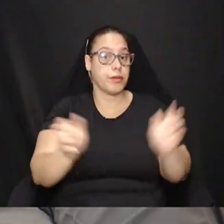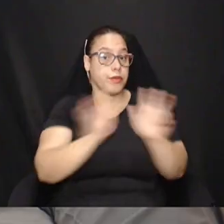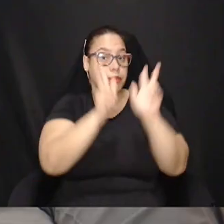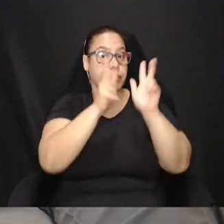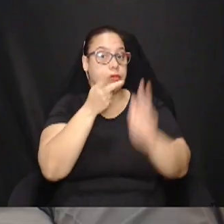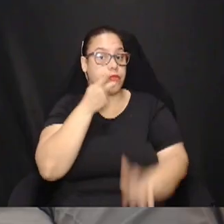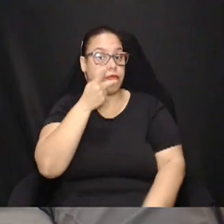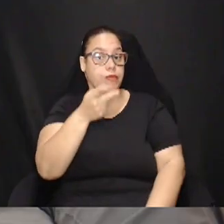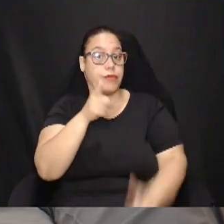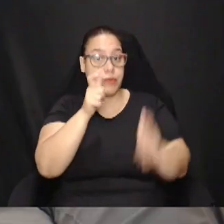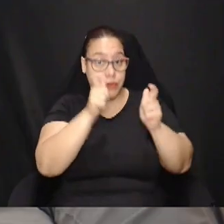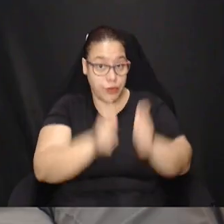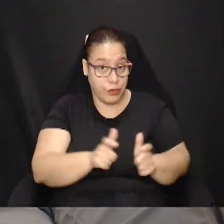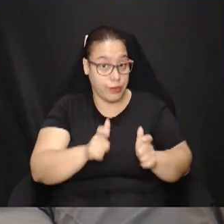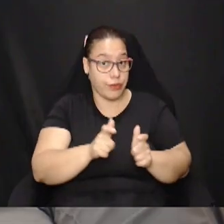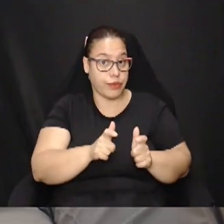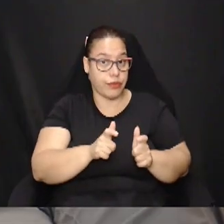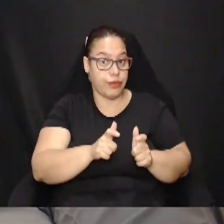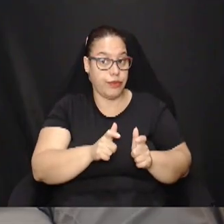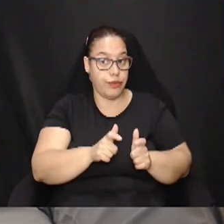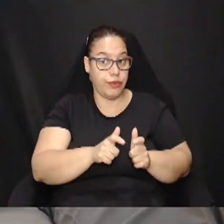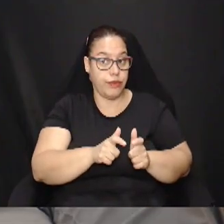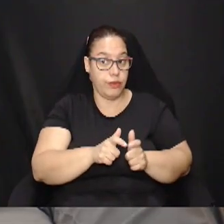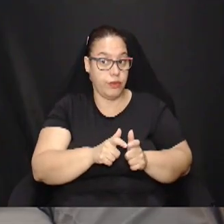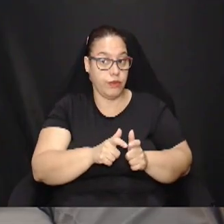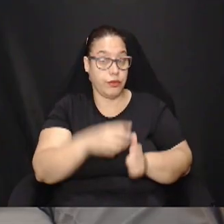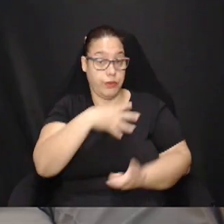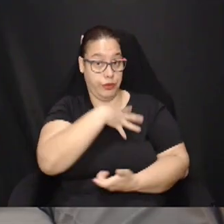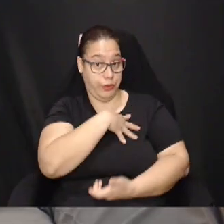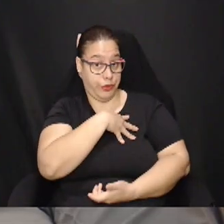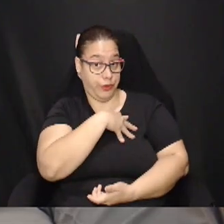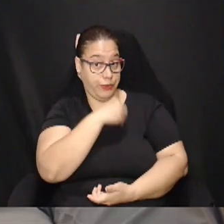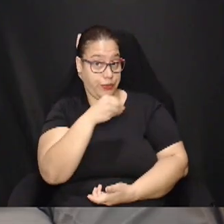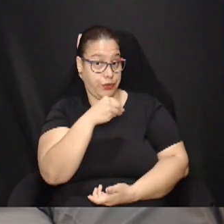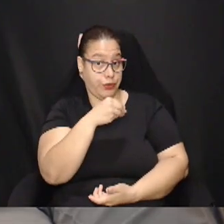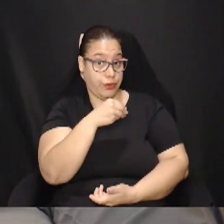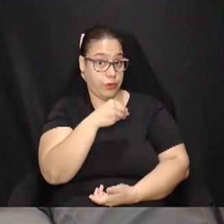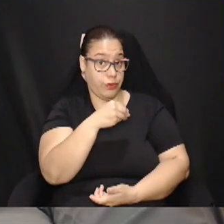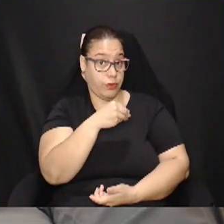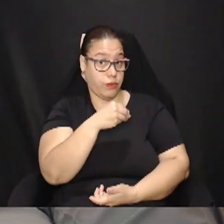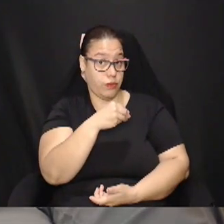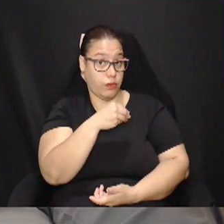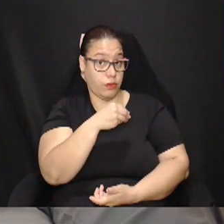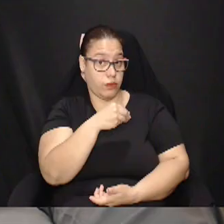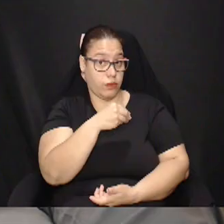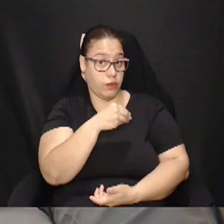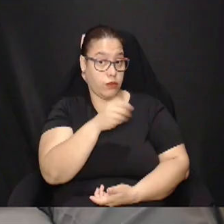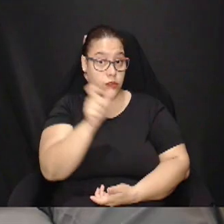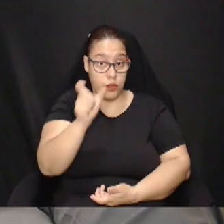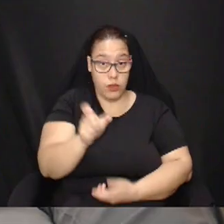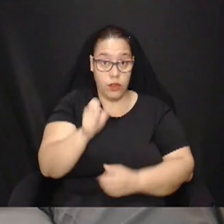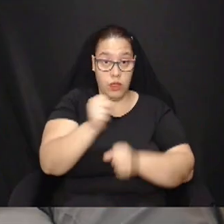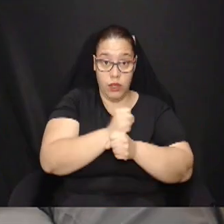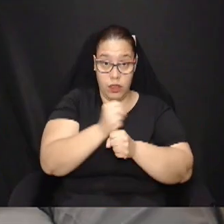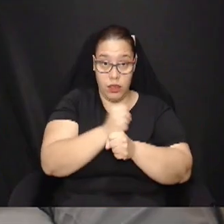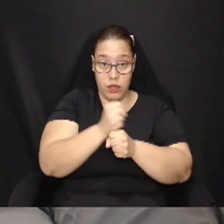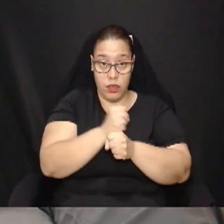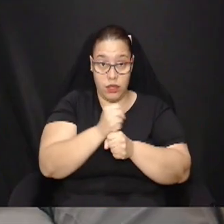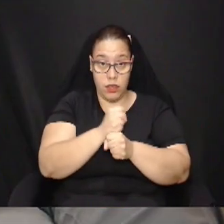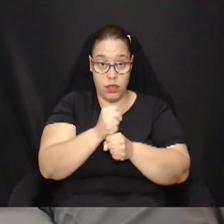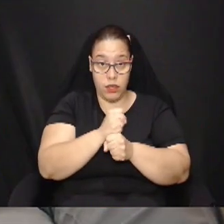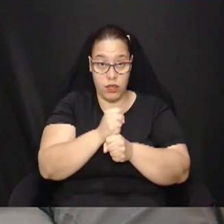lugar de filhos e tudo mais. A palavra do ano pelo dicionário de Oxford, no ano passado,